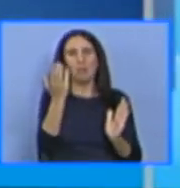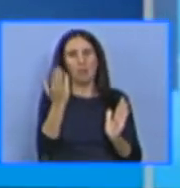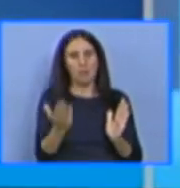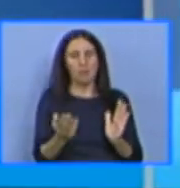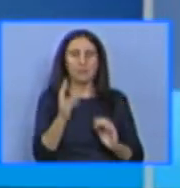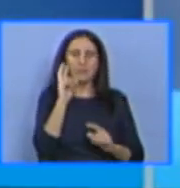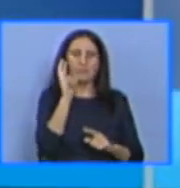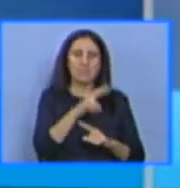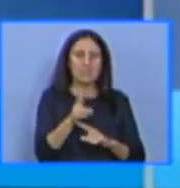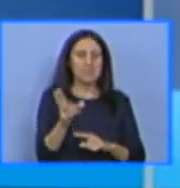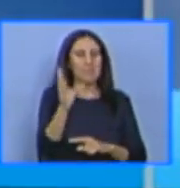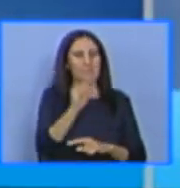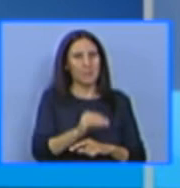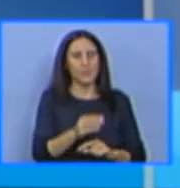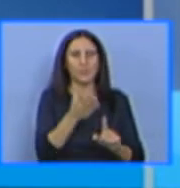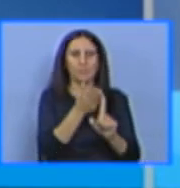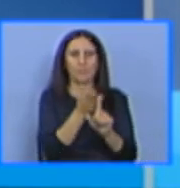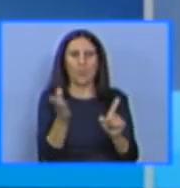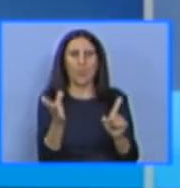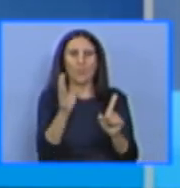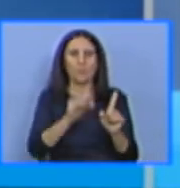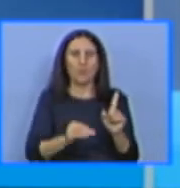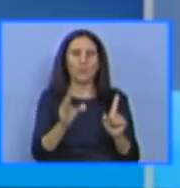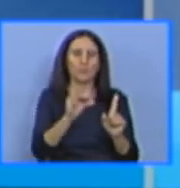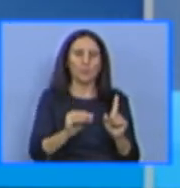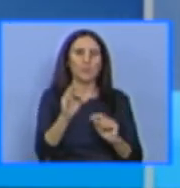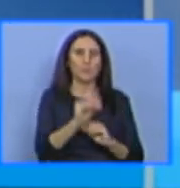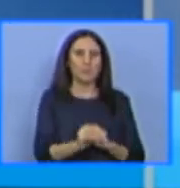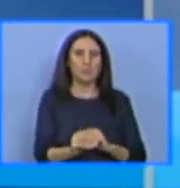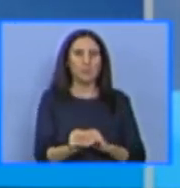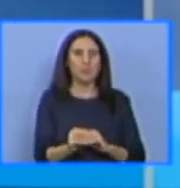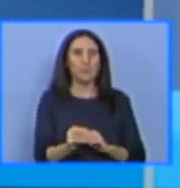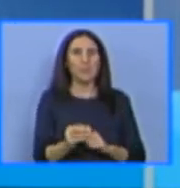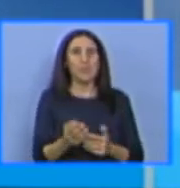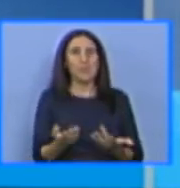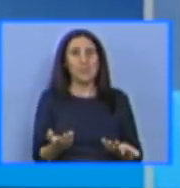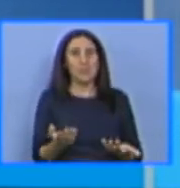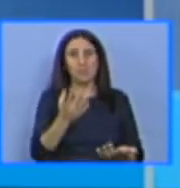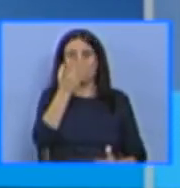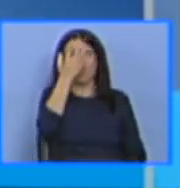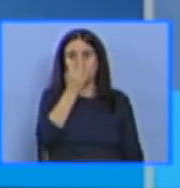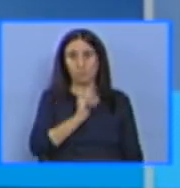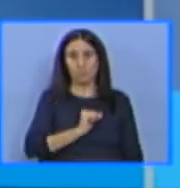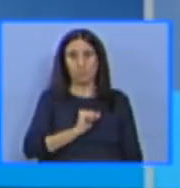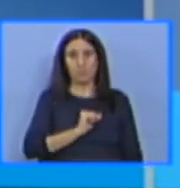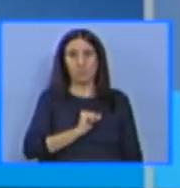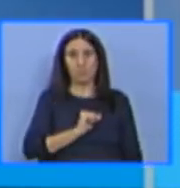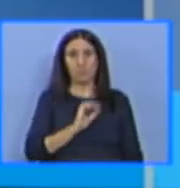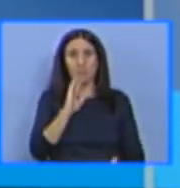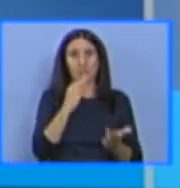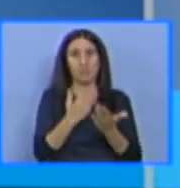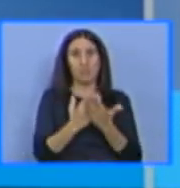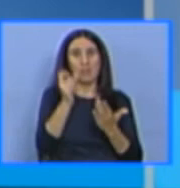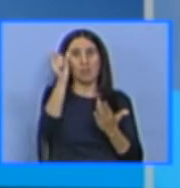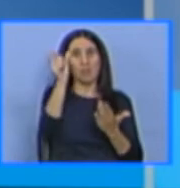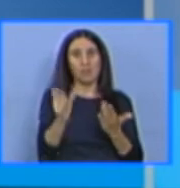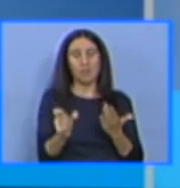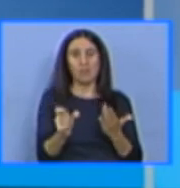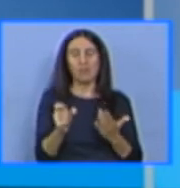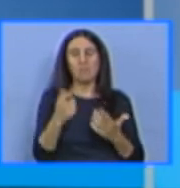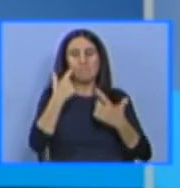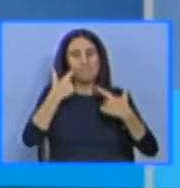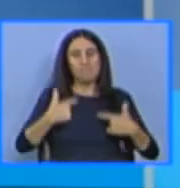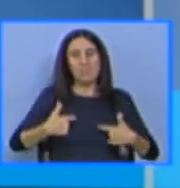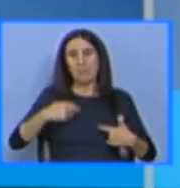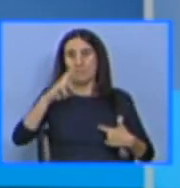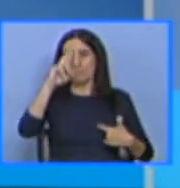umas visitas, mais uns desvios, mais isto ou mais aquilo, que na minha perspectiva o colocava no limite da resistência,